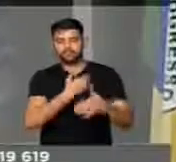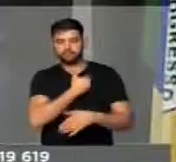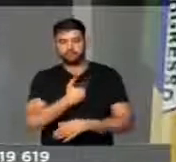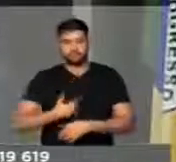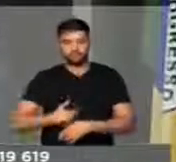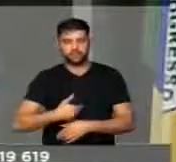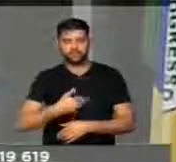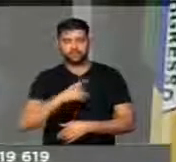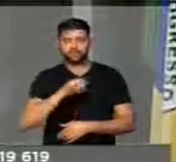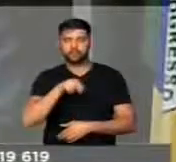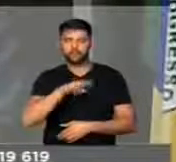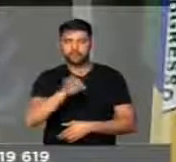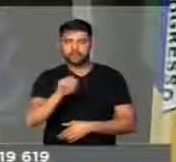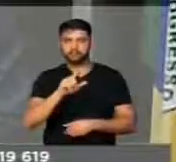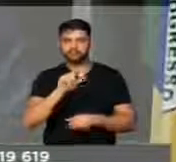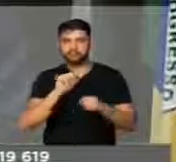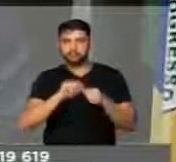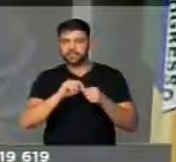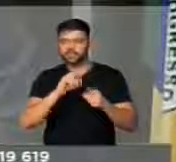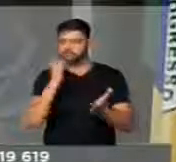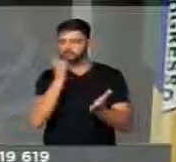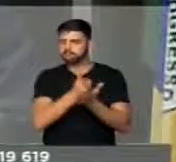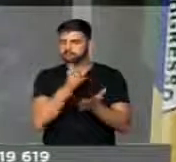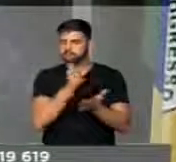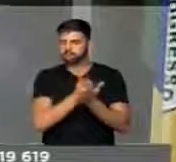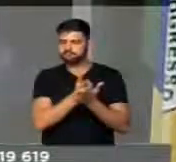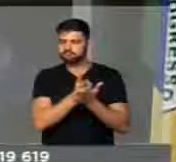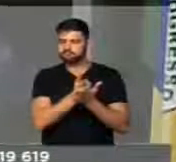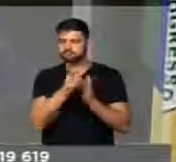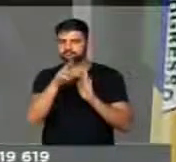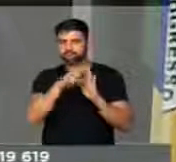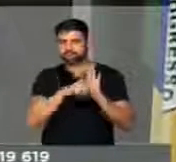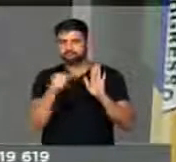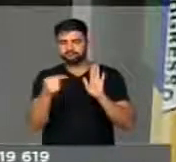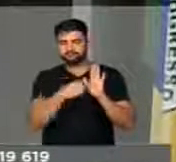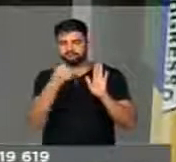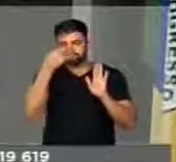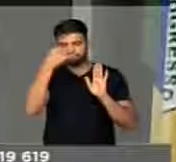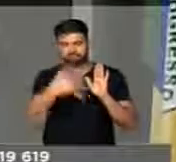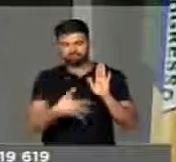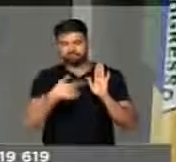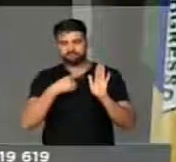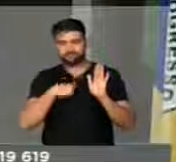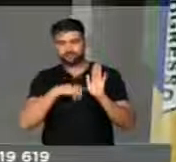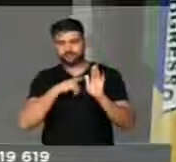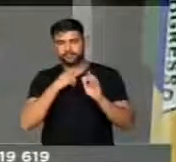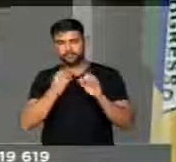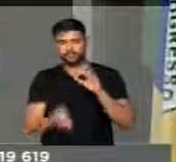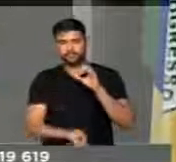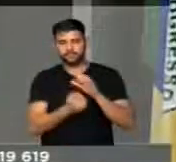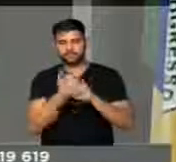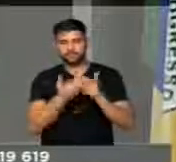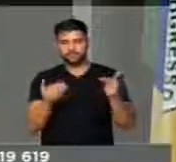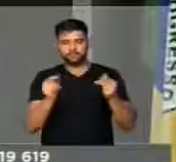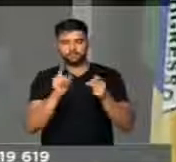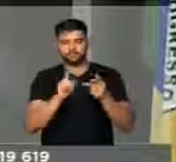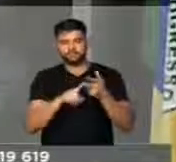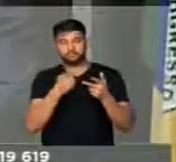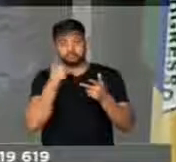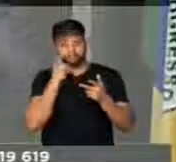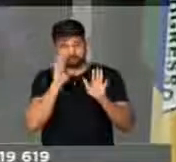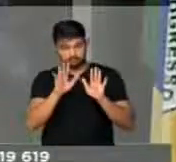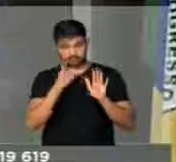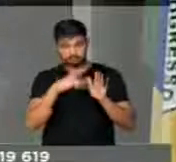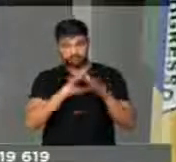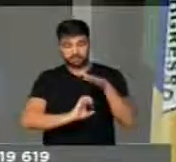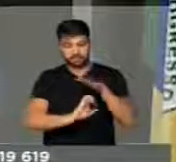estatal cumpra exclusivamente aquilo que justificou a sua fundação. Ora,